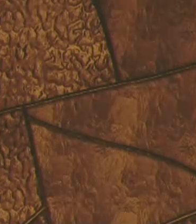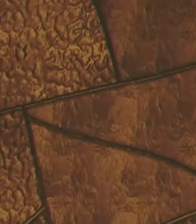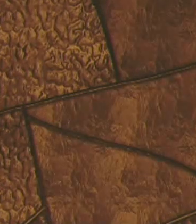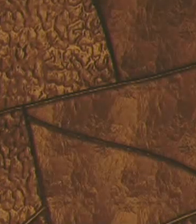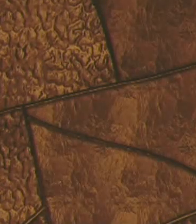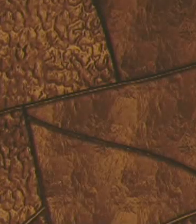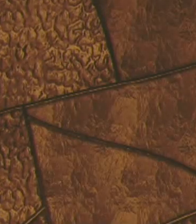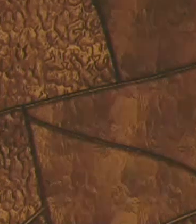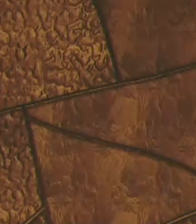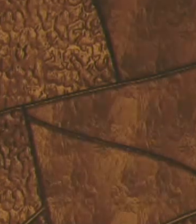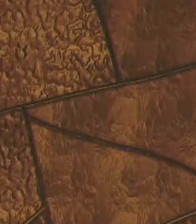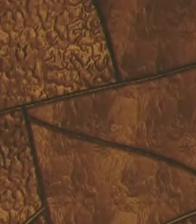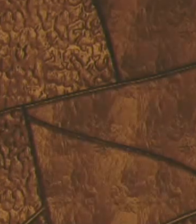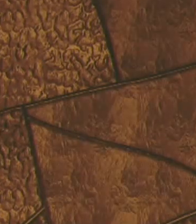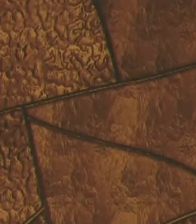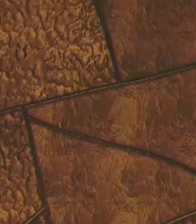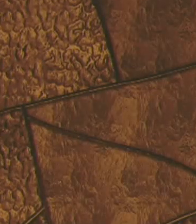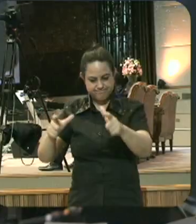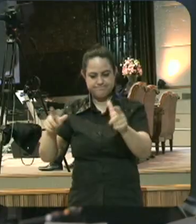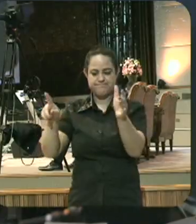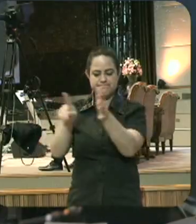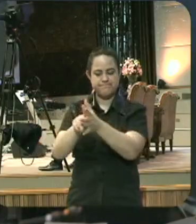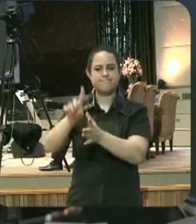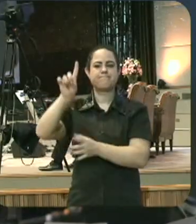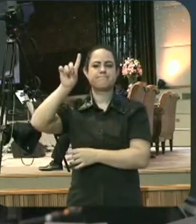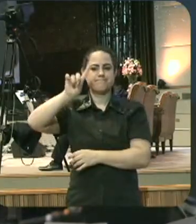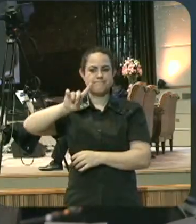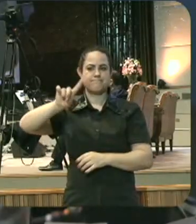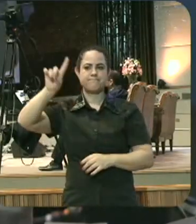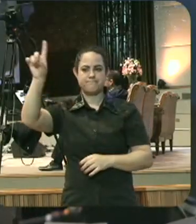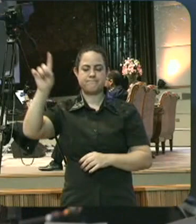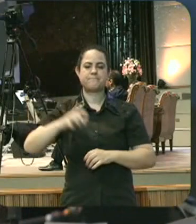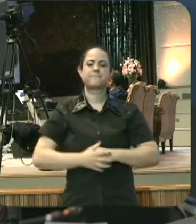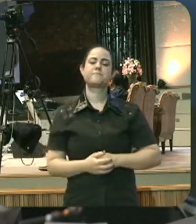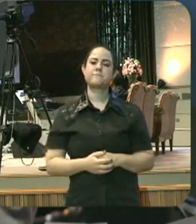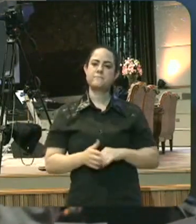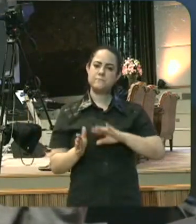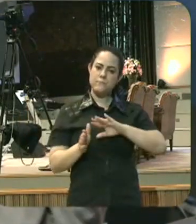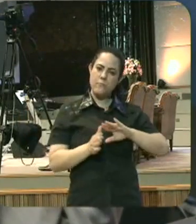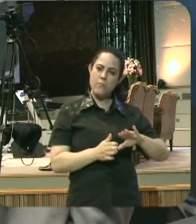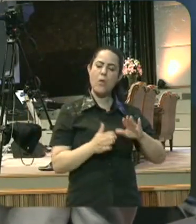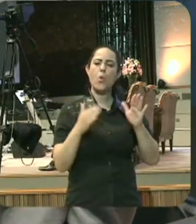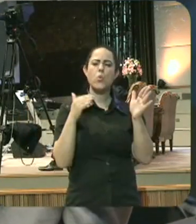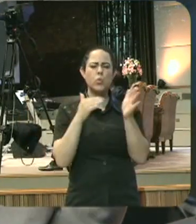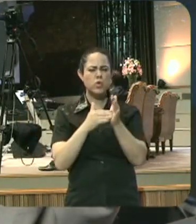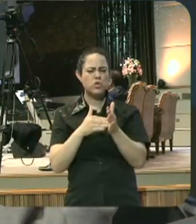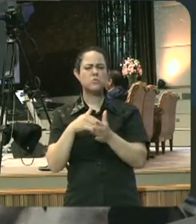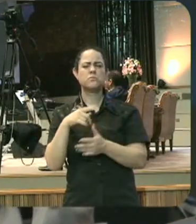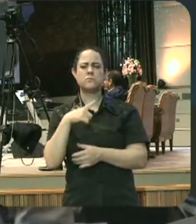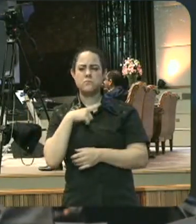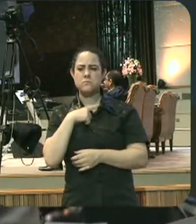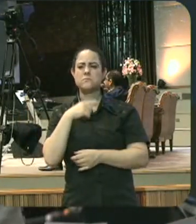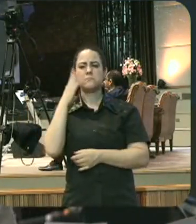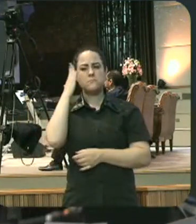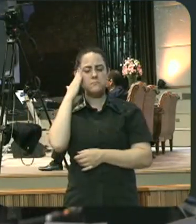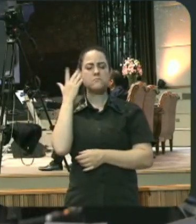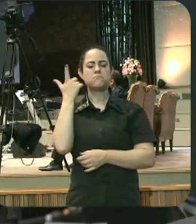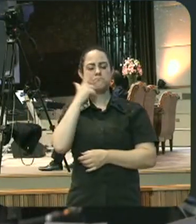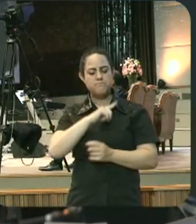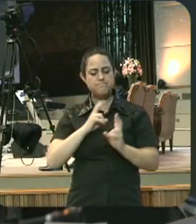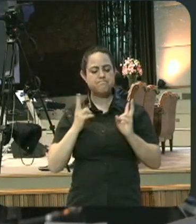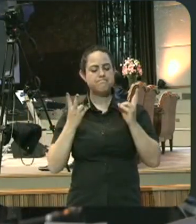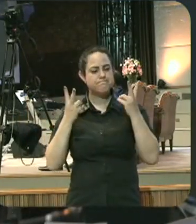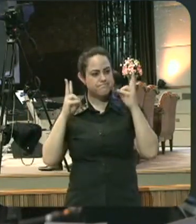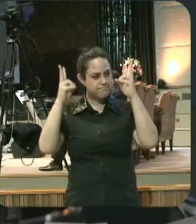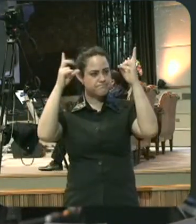levados para o seu tesouro. A última lição desse texto nos mostra que, para ser vitorioso,